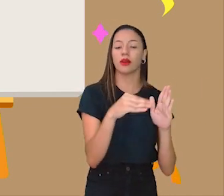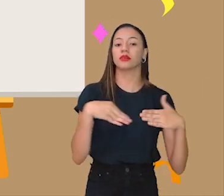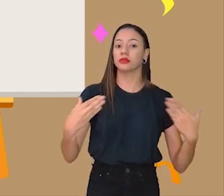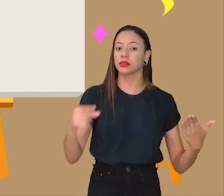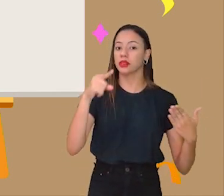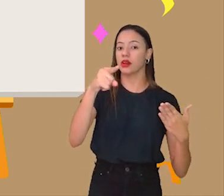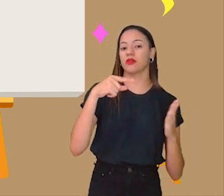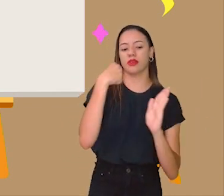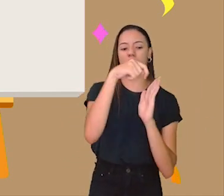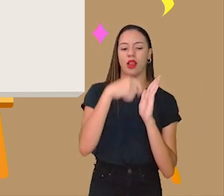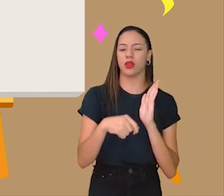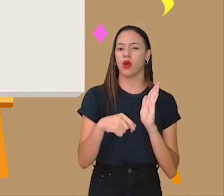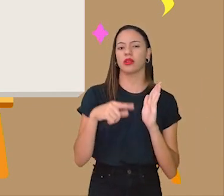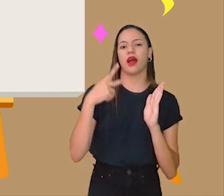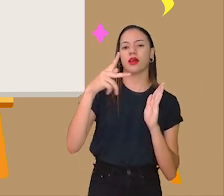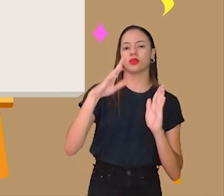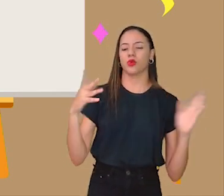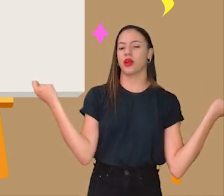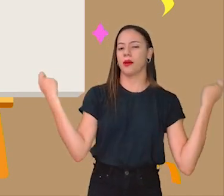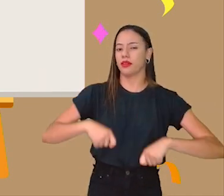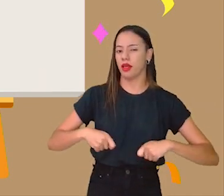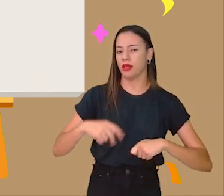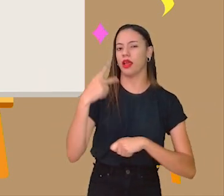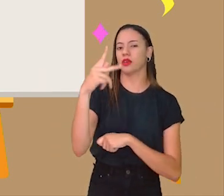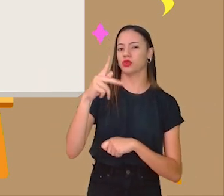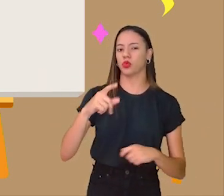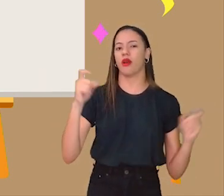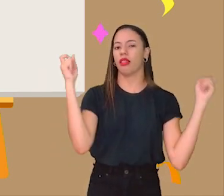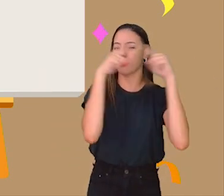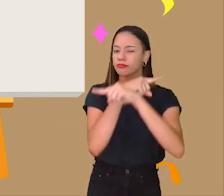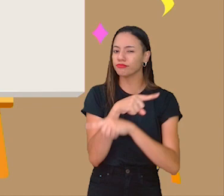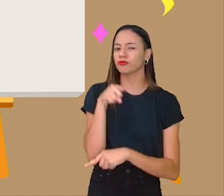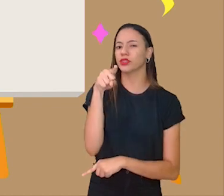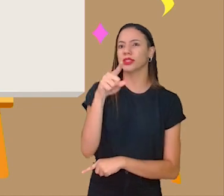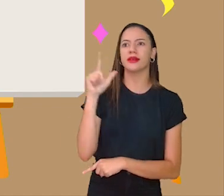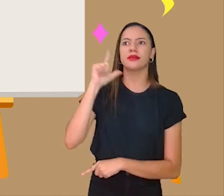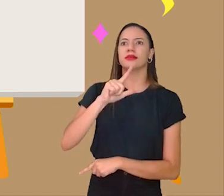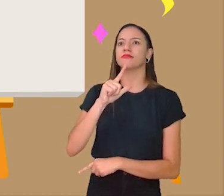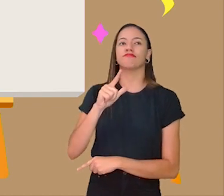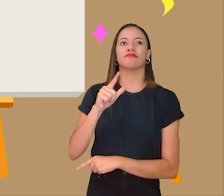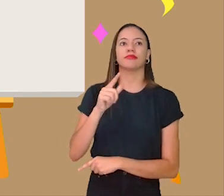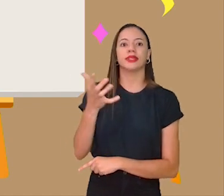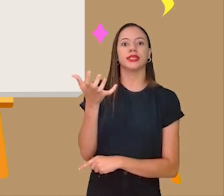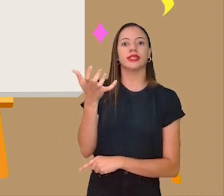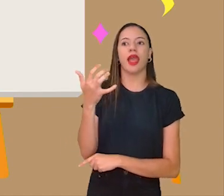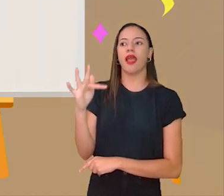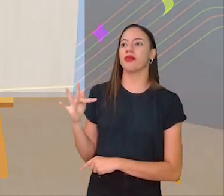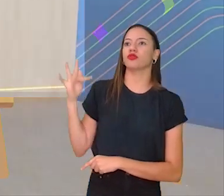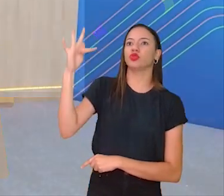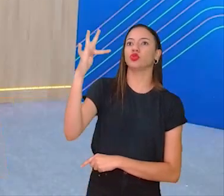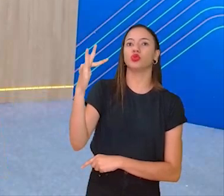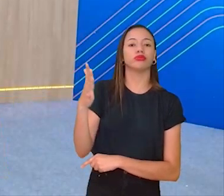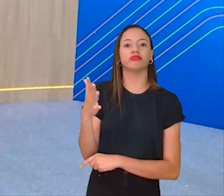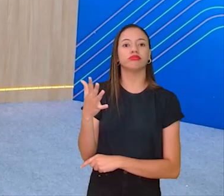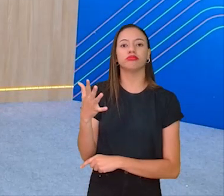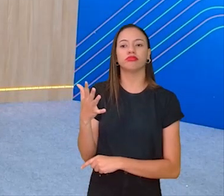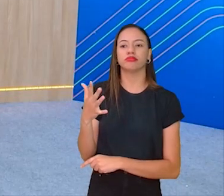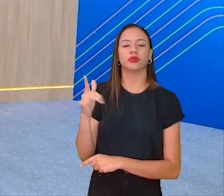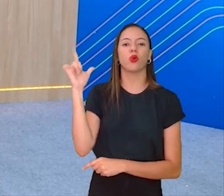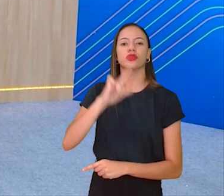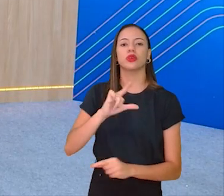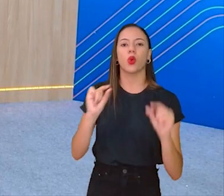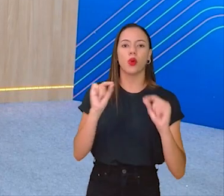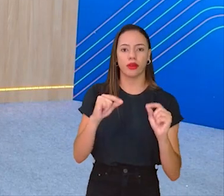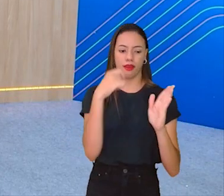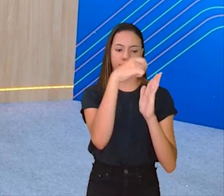sua potencialidade, qual é a dificuldade que você tem, onde você quer chegar. Então exercite essa sua criatividade criando